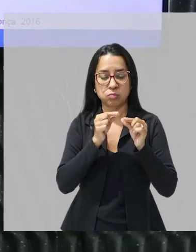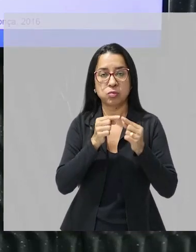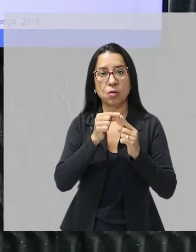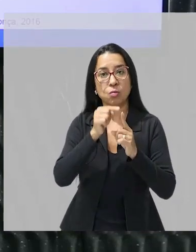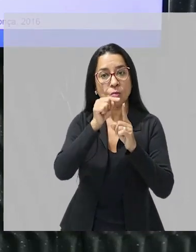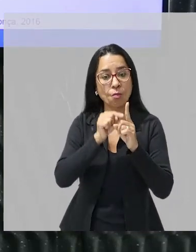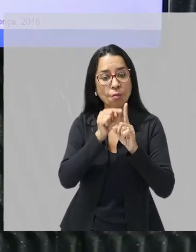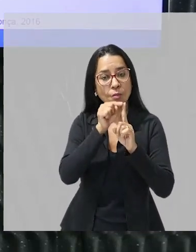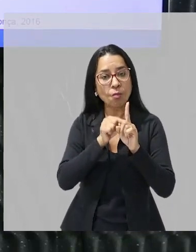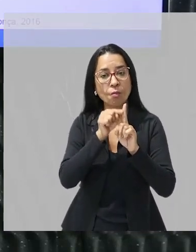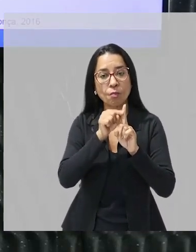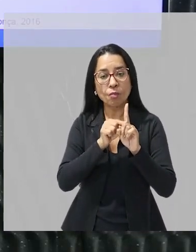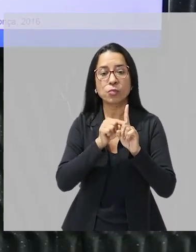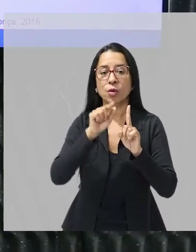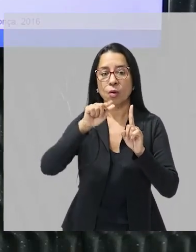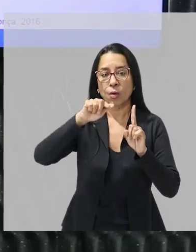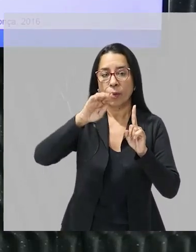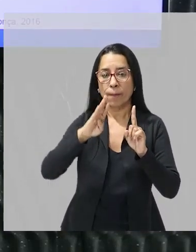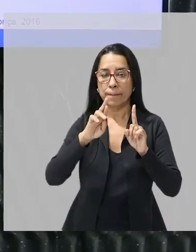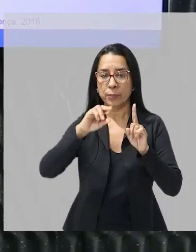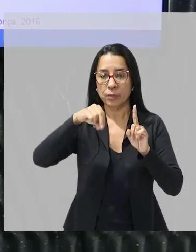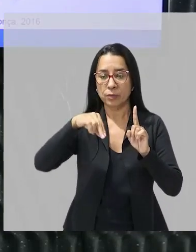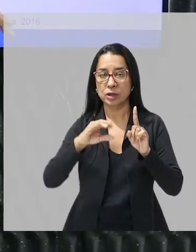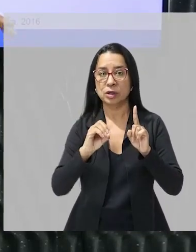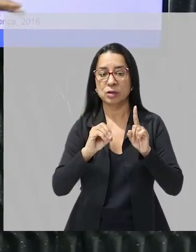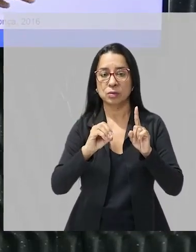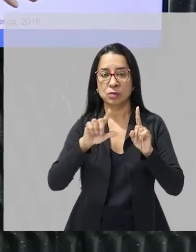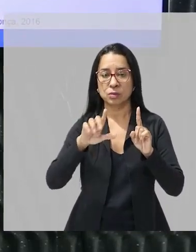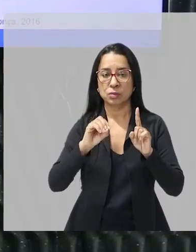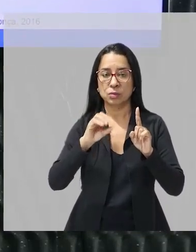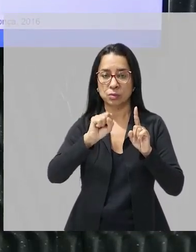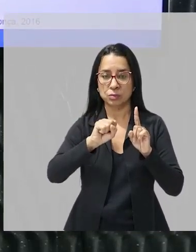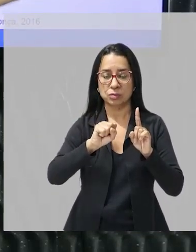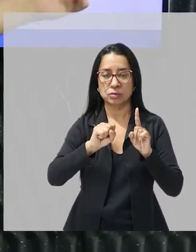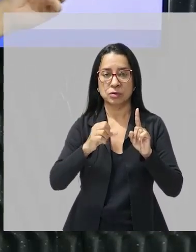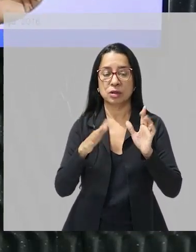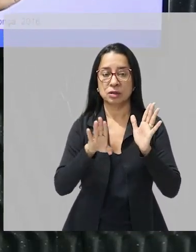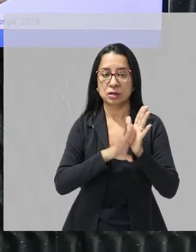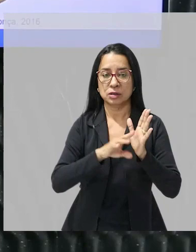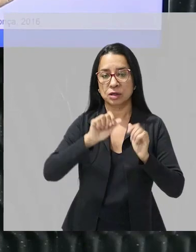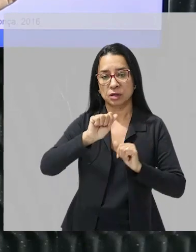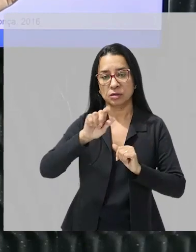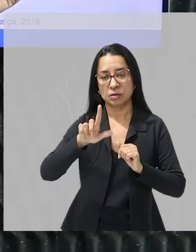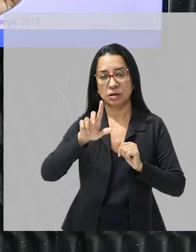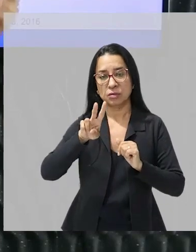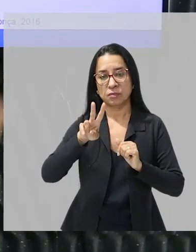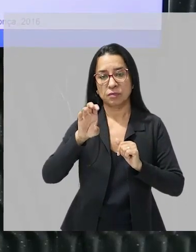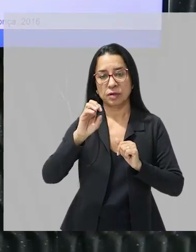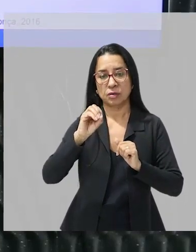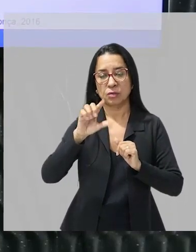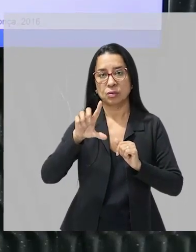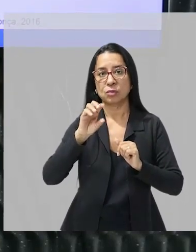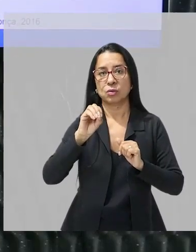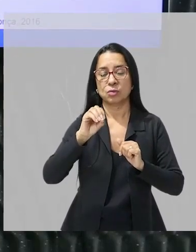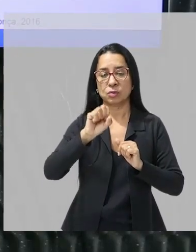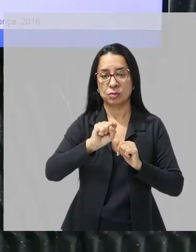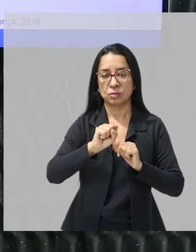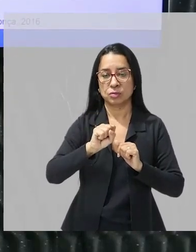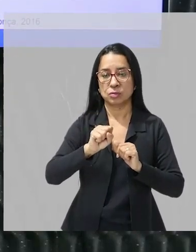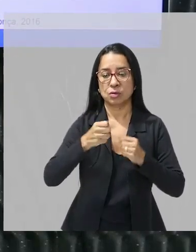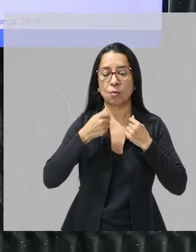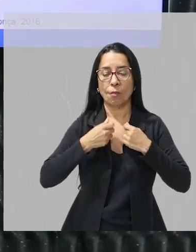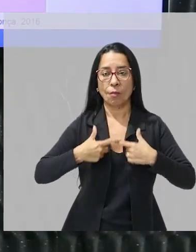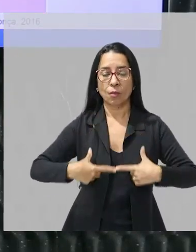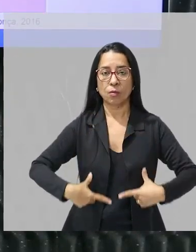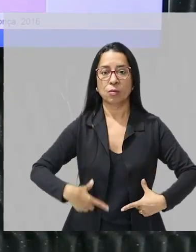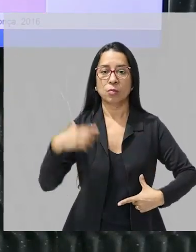nós chamamos de bronquíolos, e aí até chegar nos alvéolos pulmonares, tá? É o local final